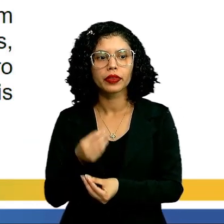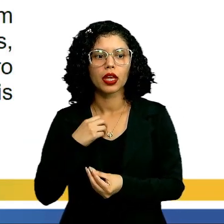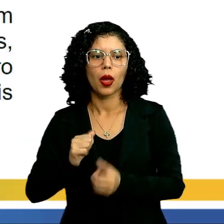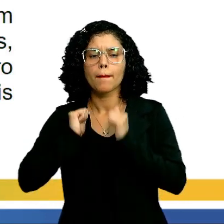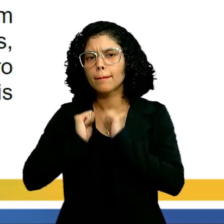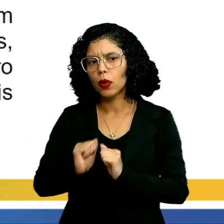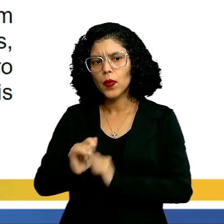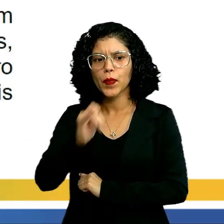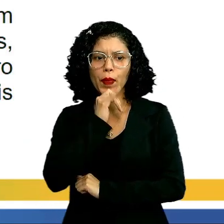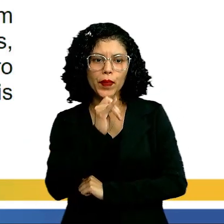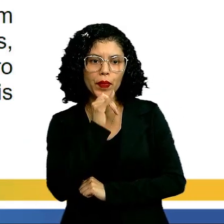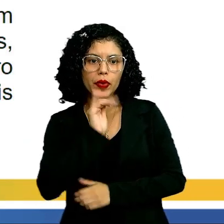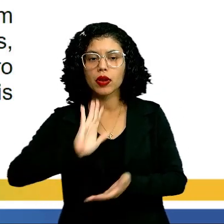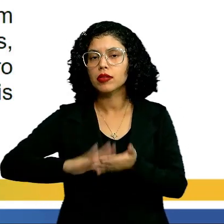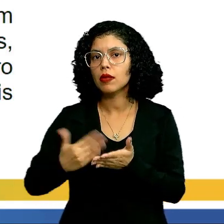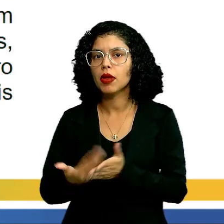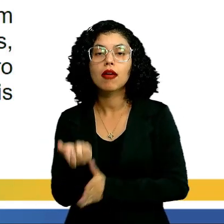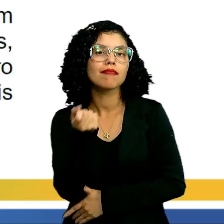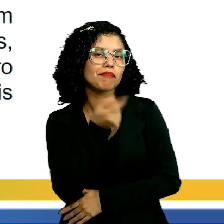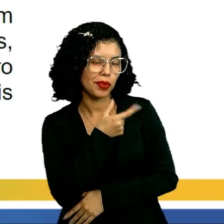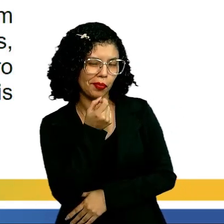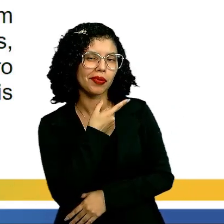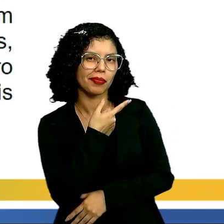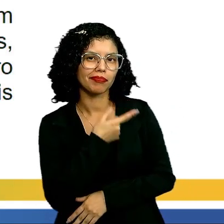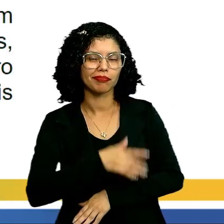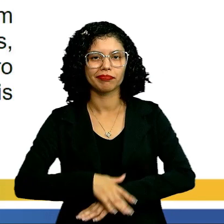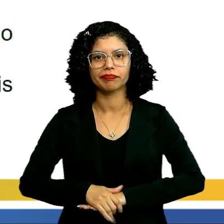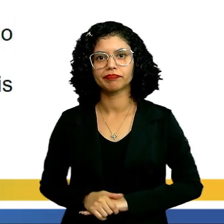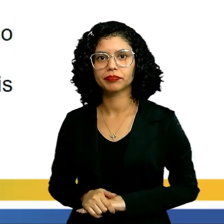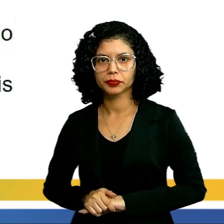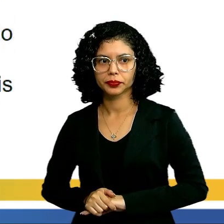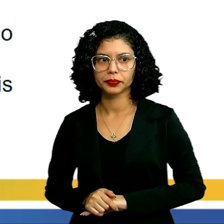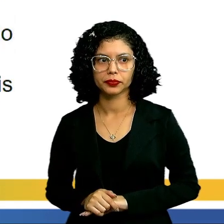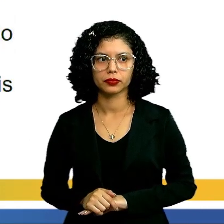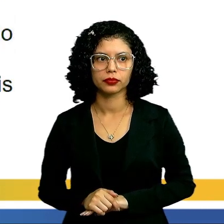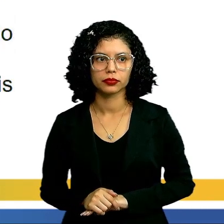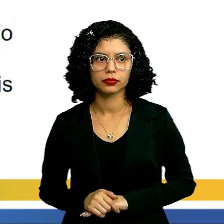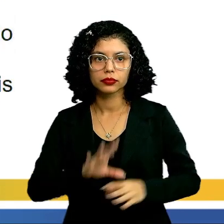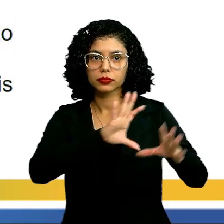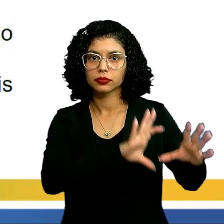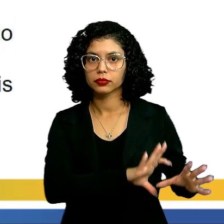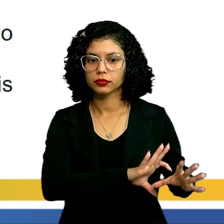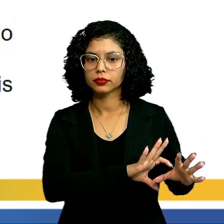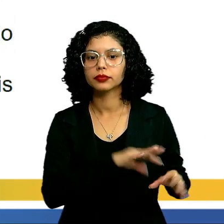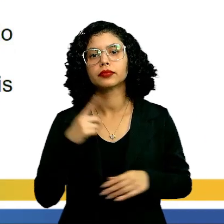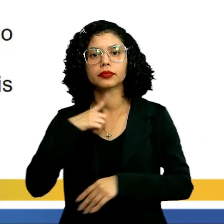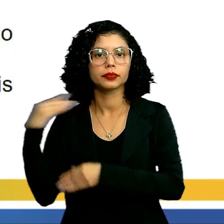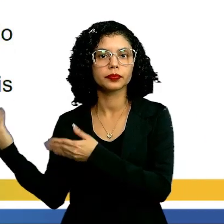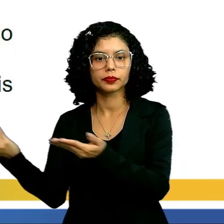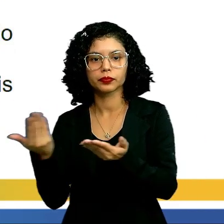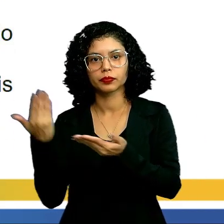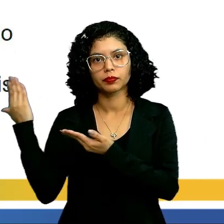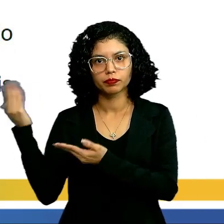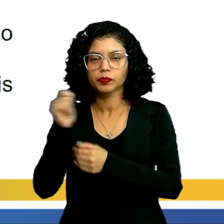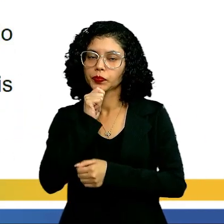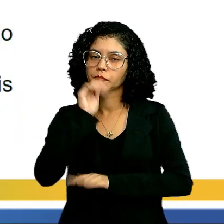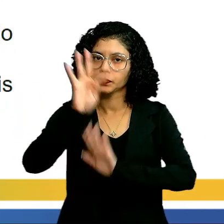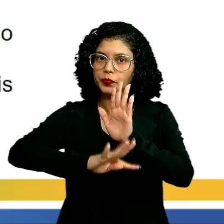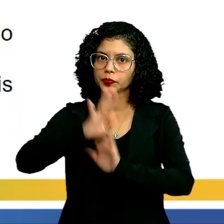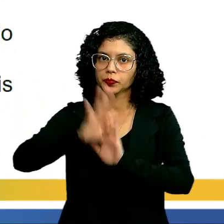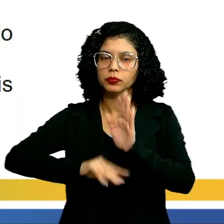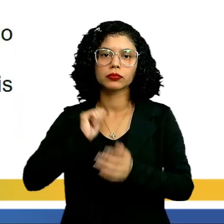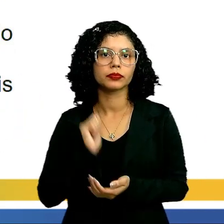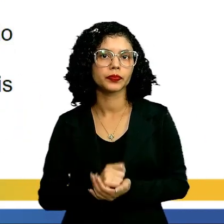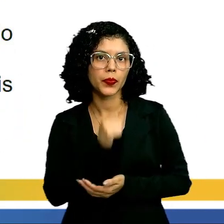nos permitem, por exemplo, interpretar uma piada. E aí nós temos aqui o enunciado da nossa